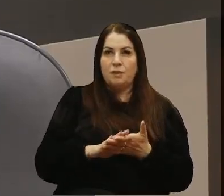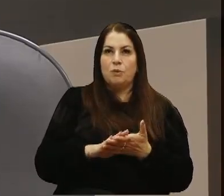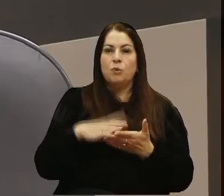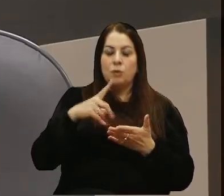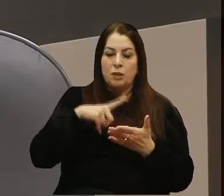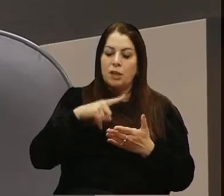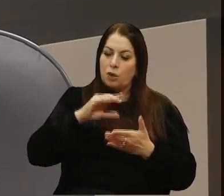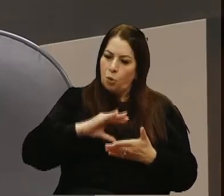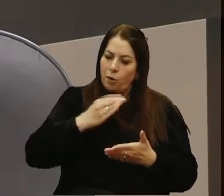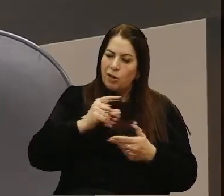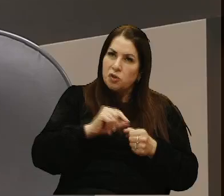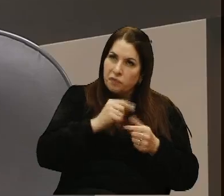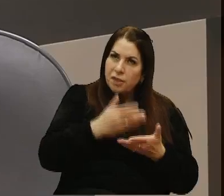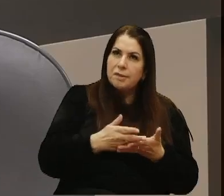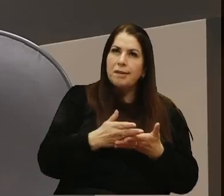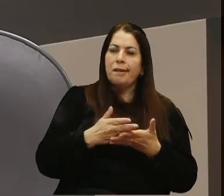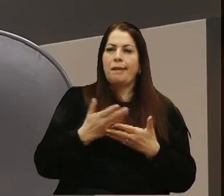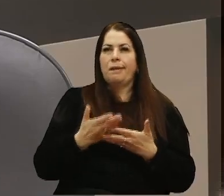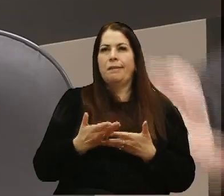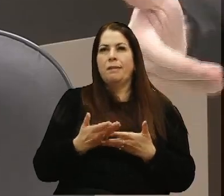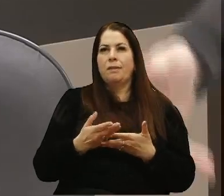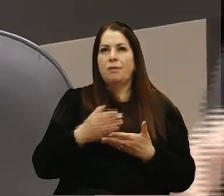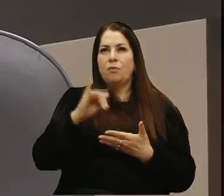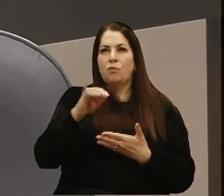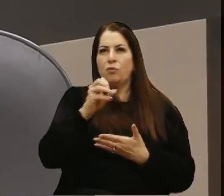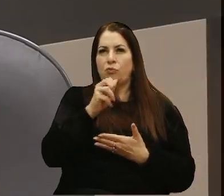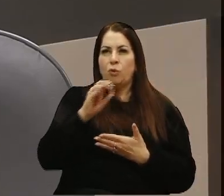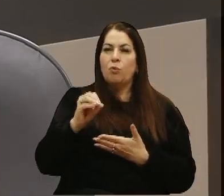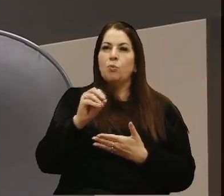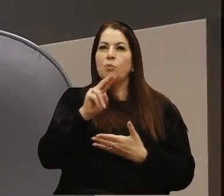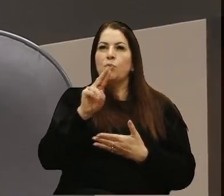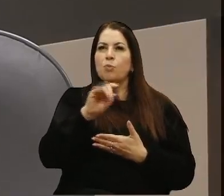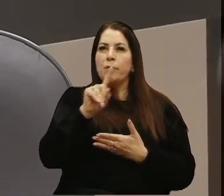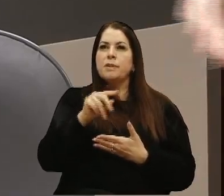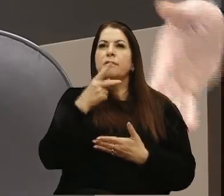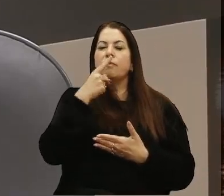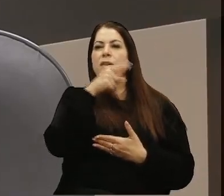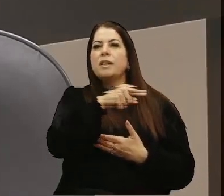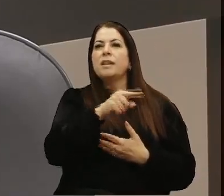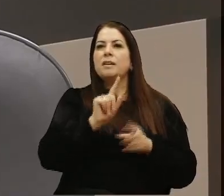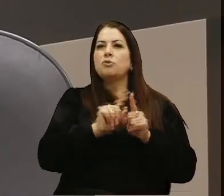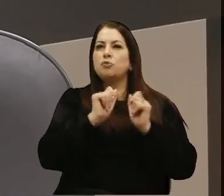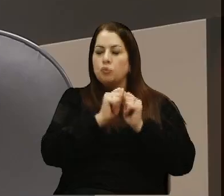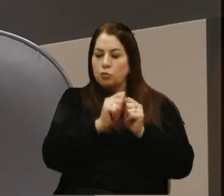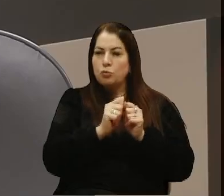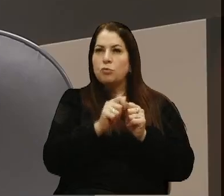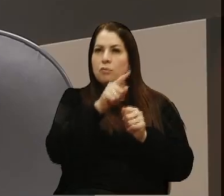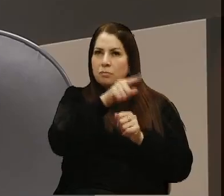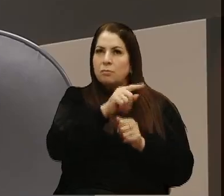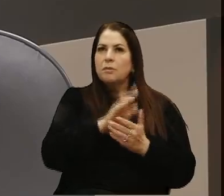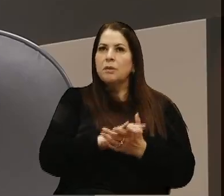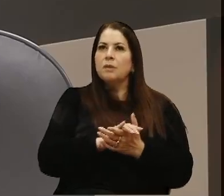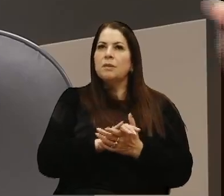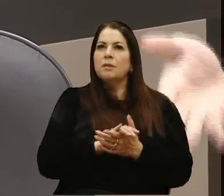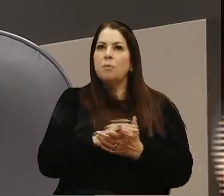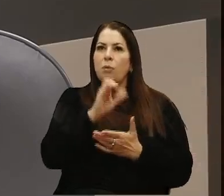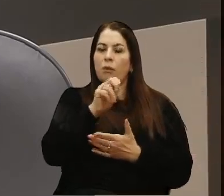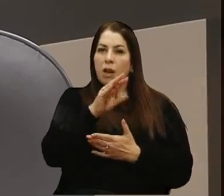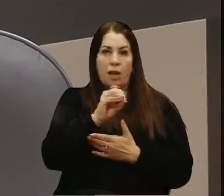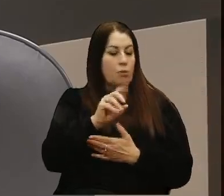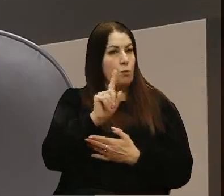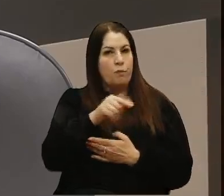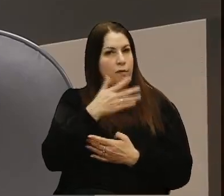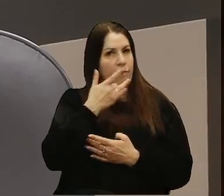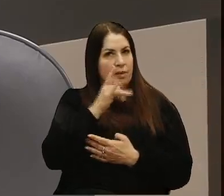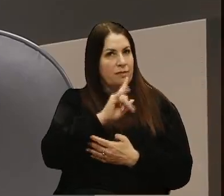têm ousadia de fazer, e o João Wes coloca o nome dele ali, né, o pescoço na forca, vindo por um cargo assim, que não é